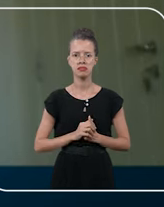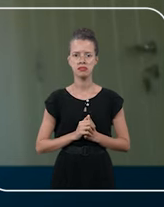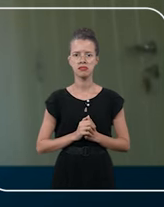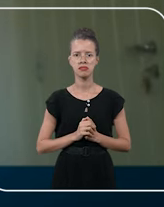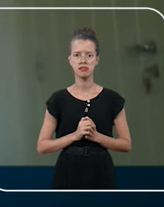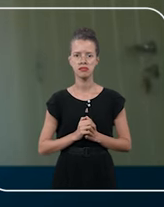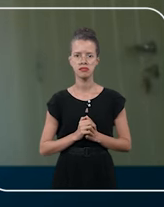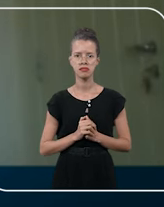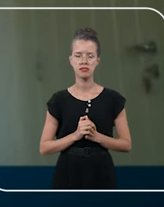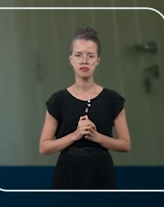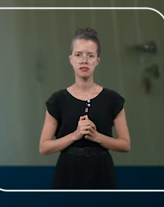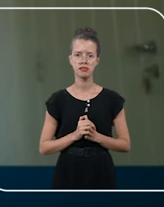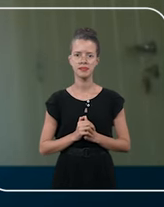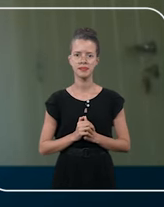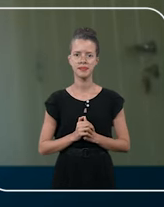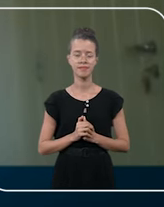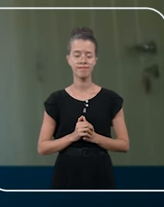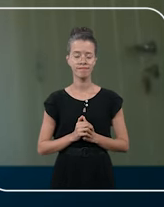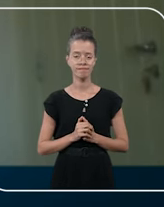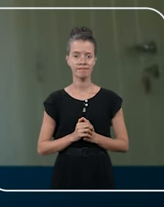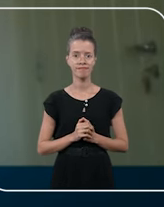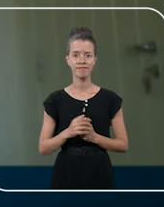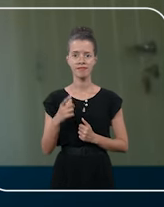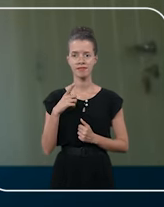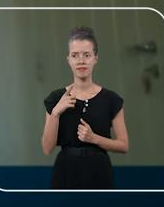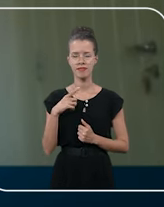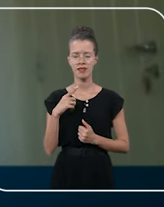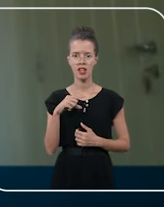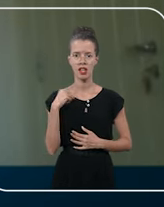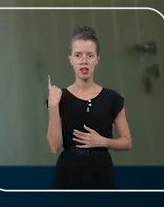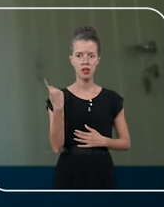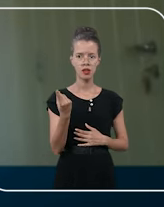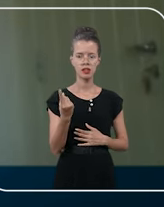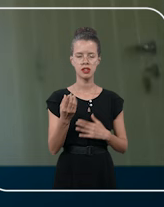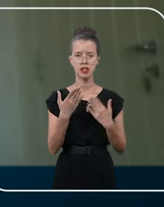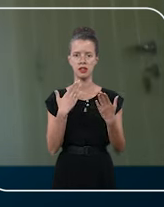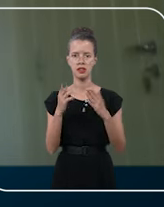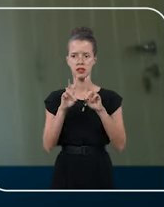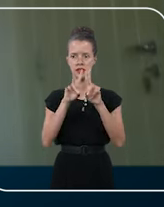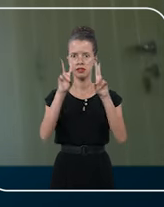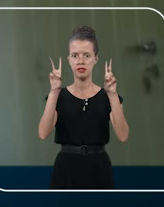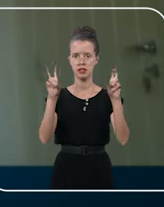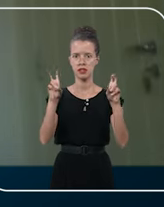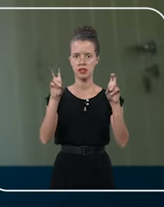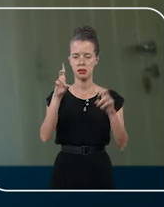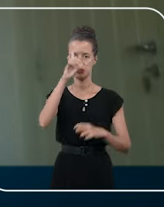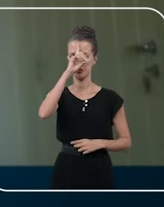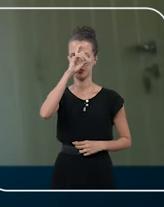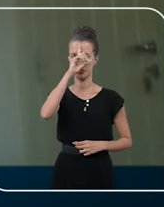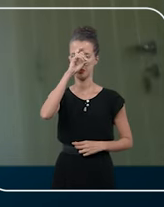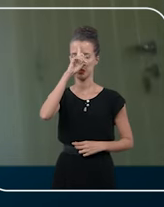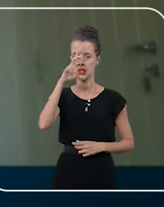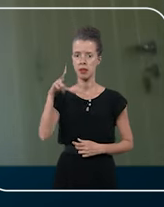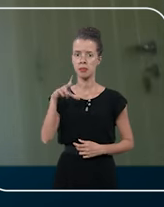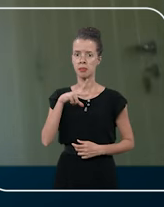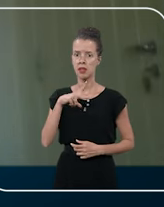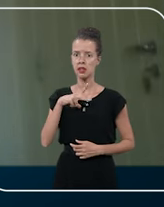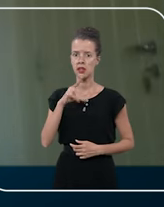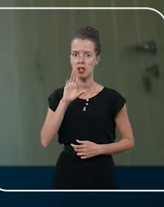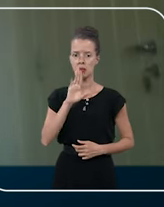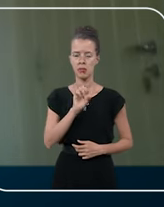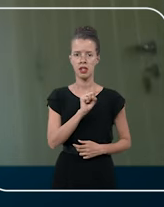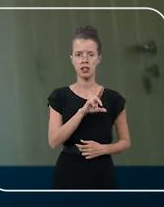Então, vamos lá. Quando nós falamos de hospitais privados que são credenciados pelo SUS, nós